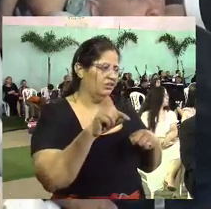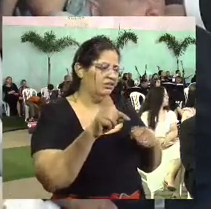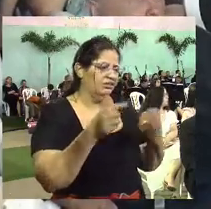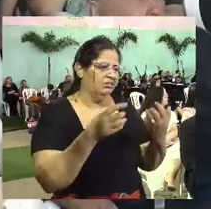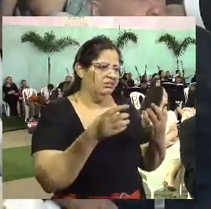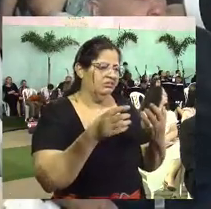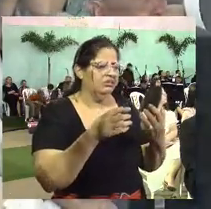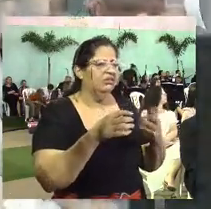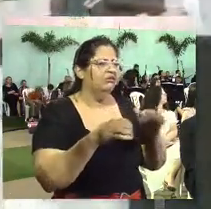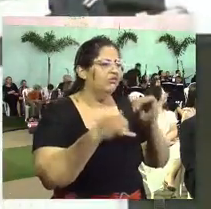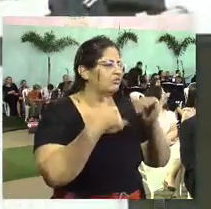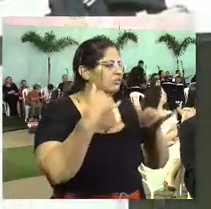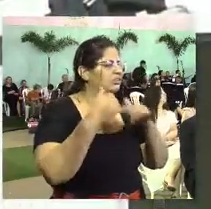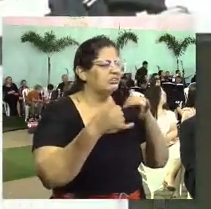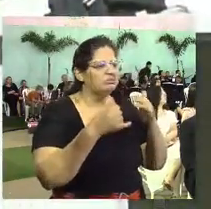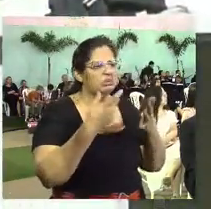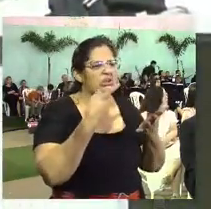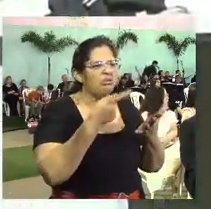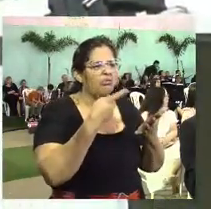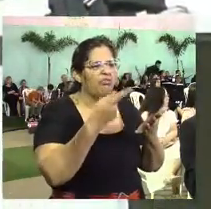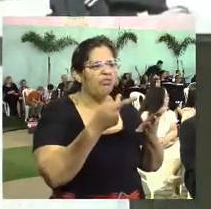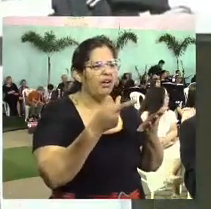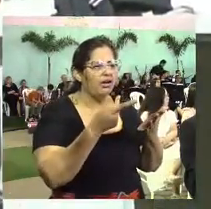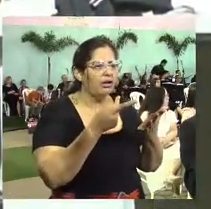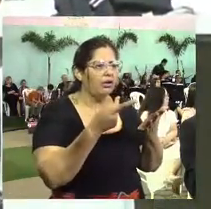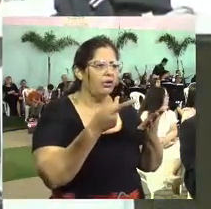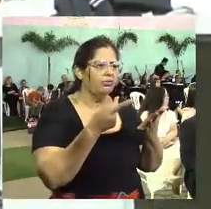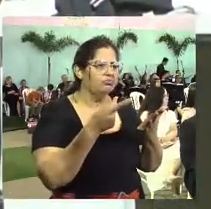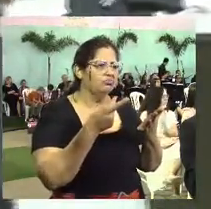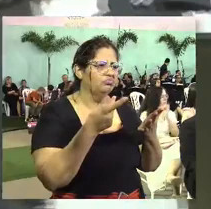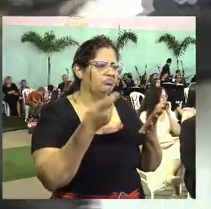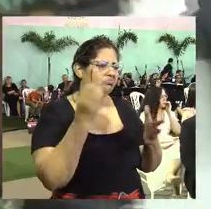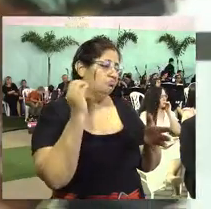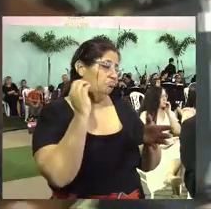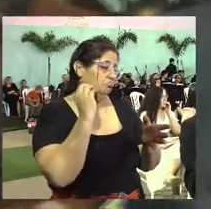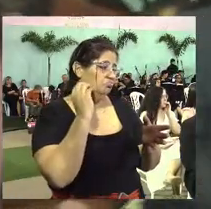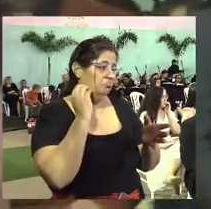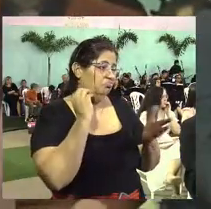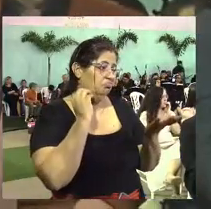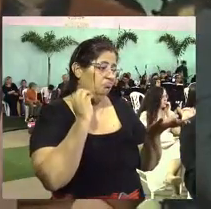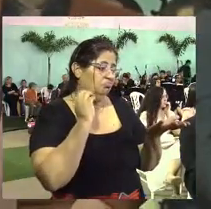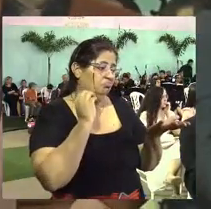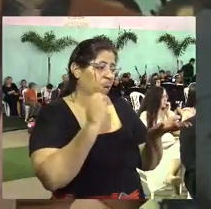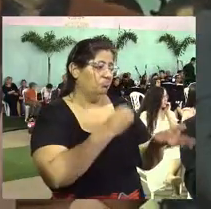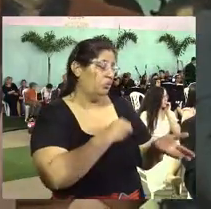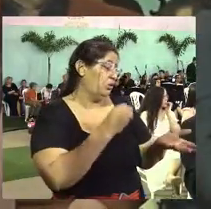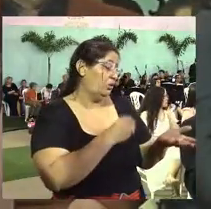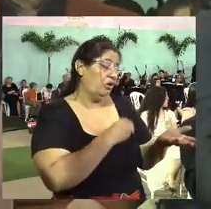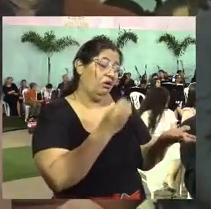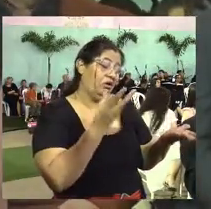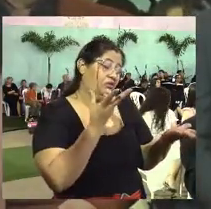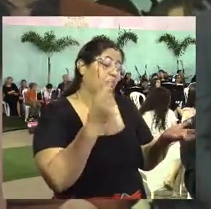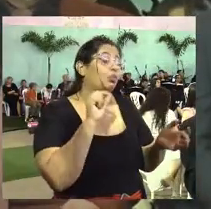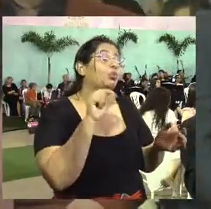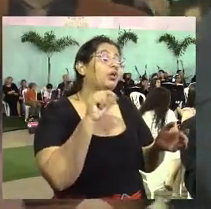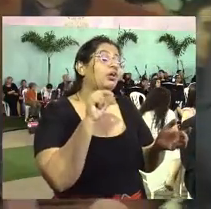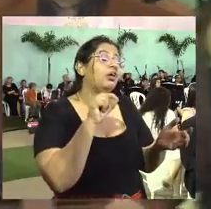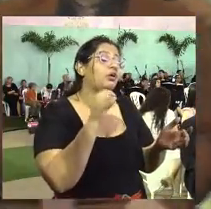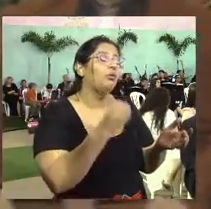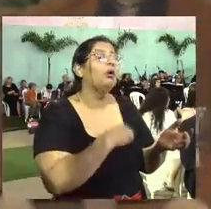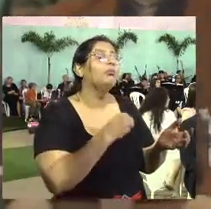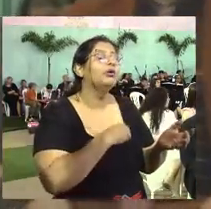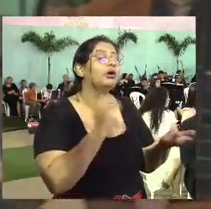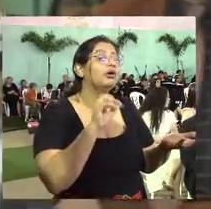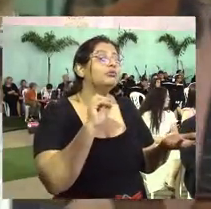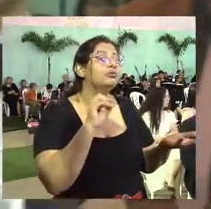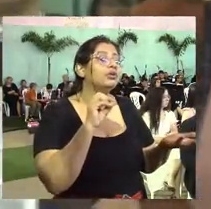uma confissão que você Adultério uma prostituição alguma falha você tá desconfigurado tem uma coisa errada dentro de